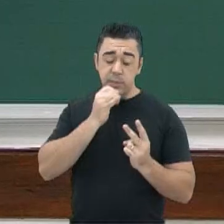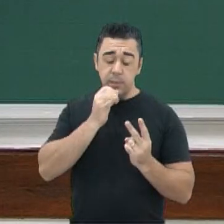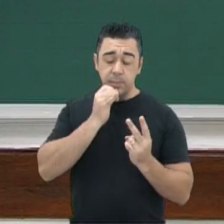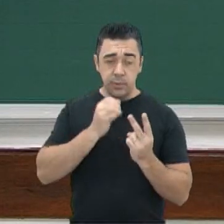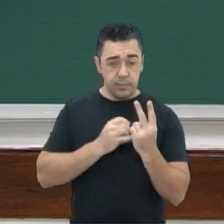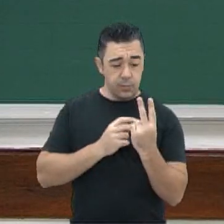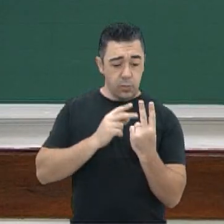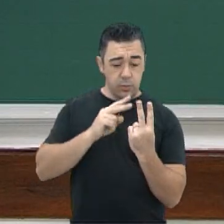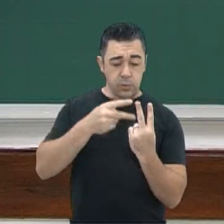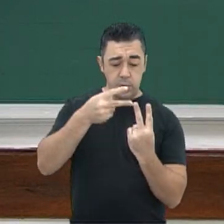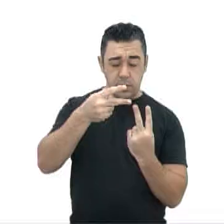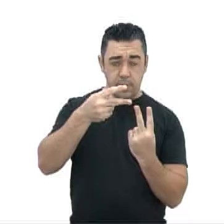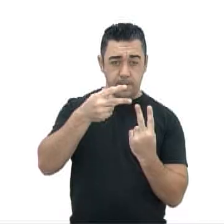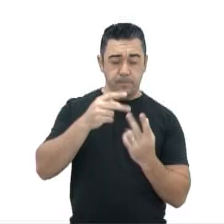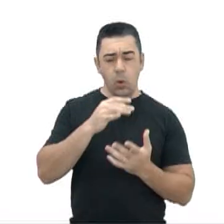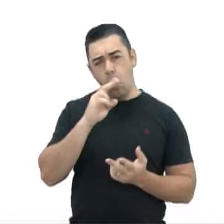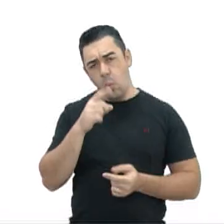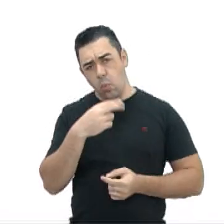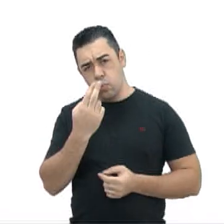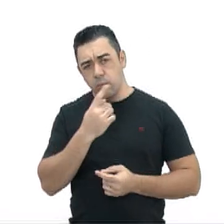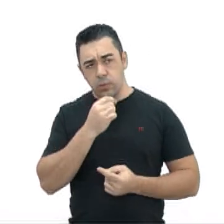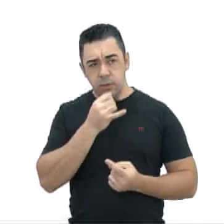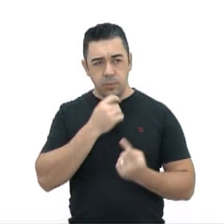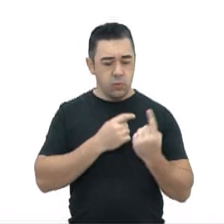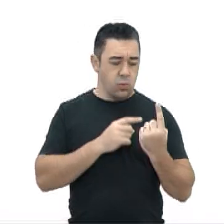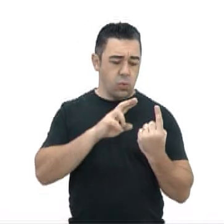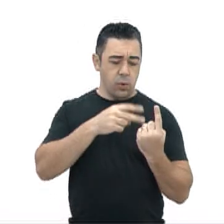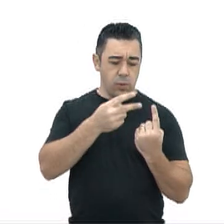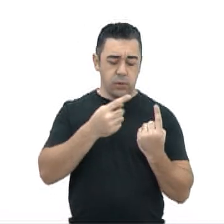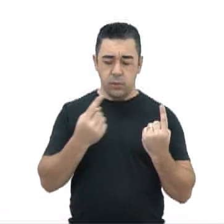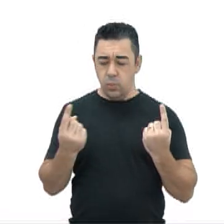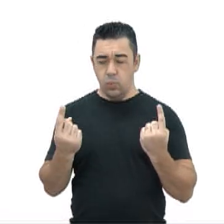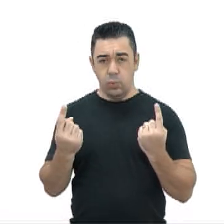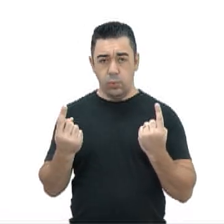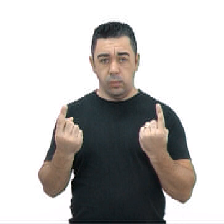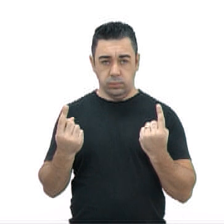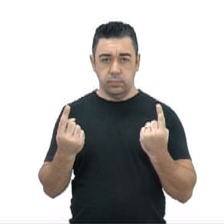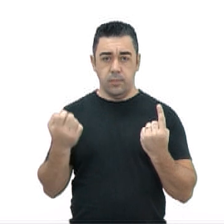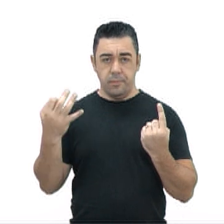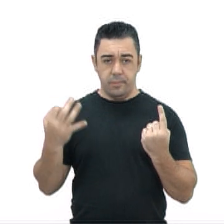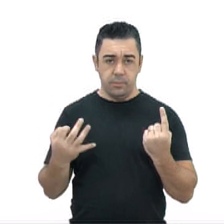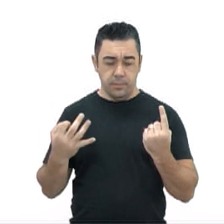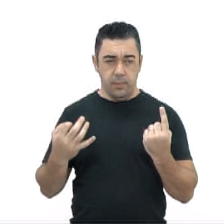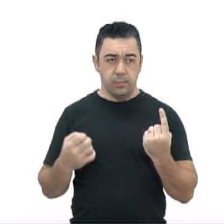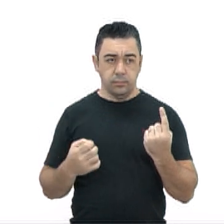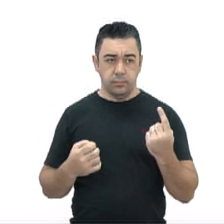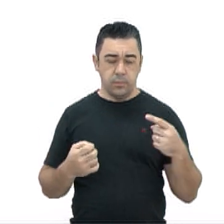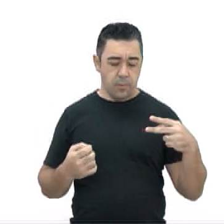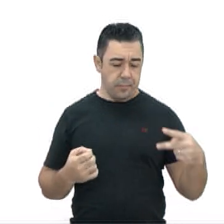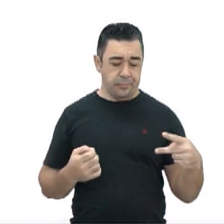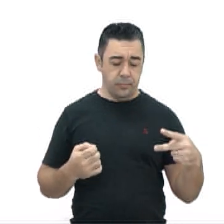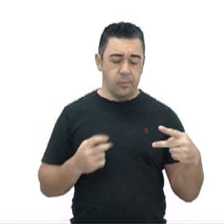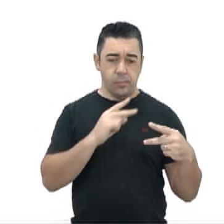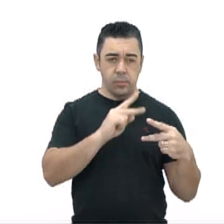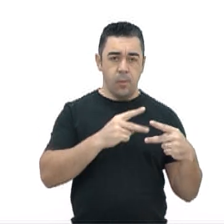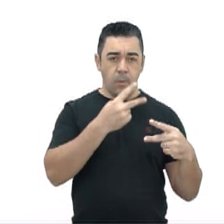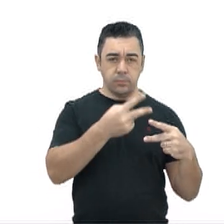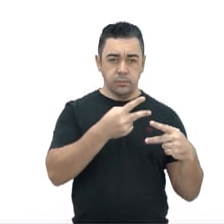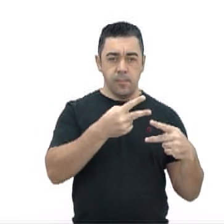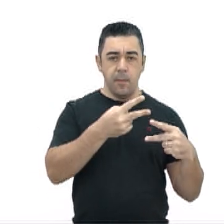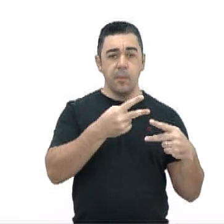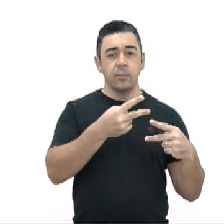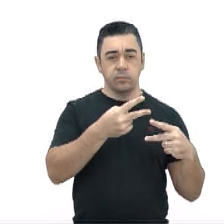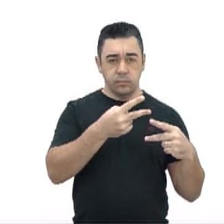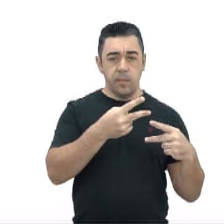exemplo, 1 ao quadrado é 1. O primeiro quadrado perfeito é 1. 2 ao quadrado